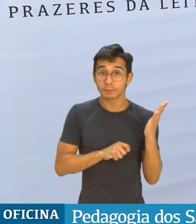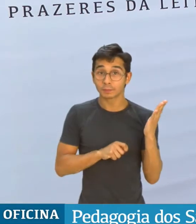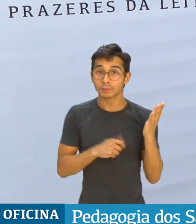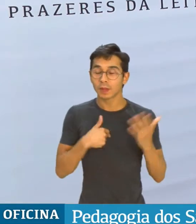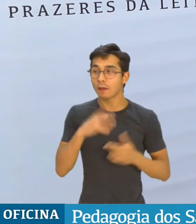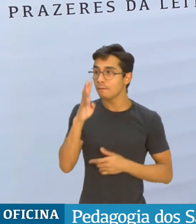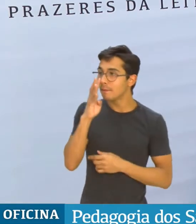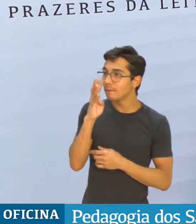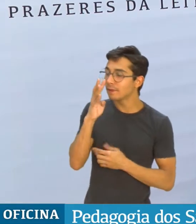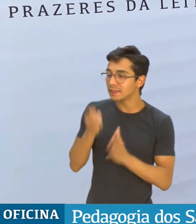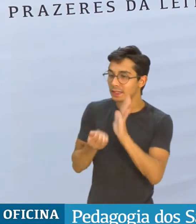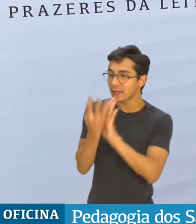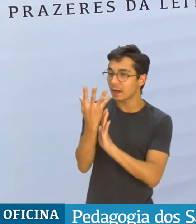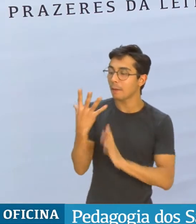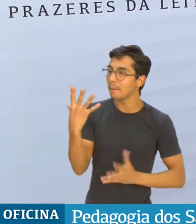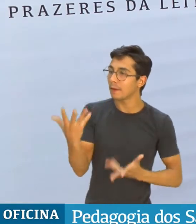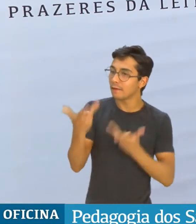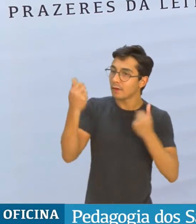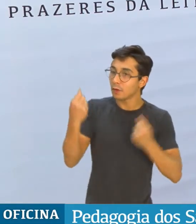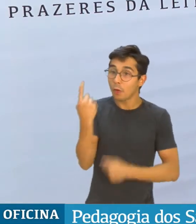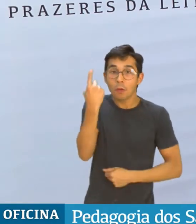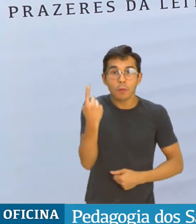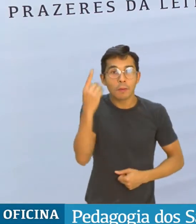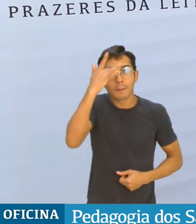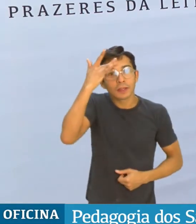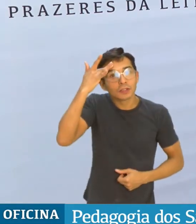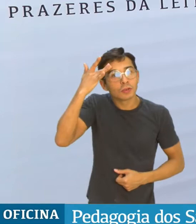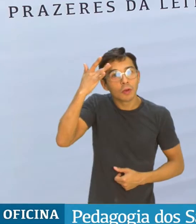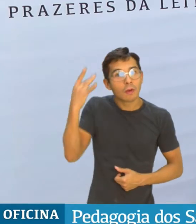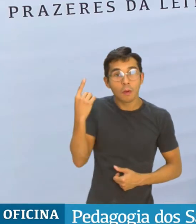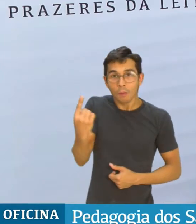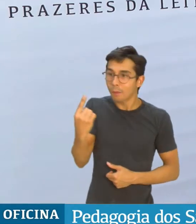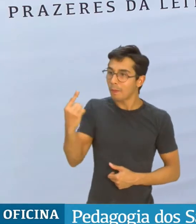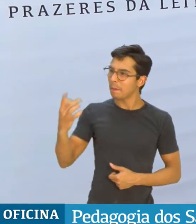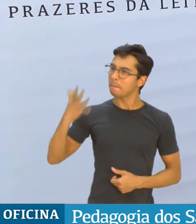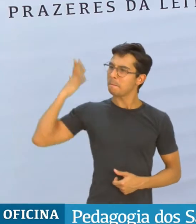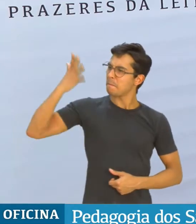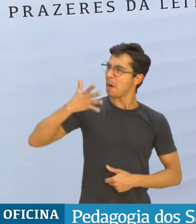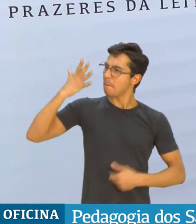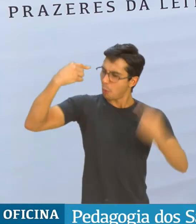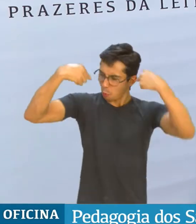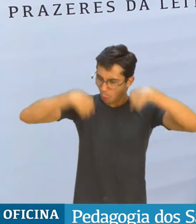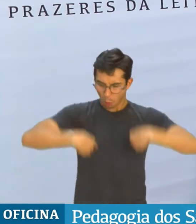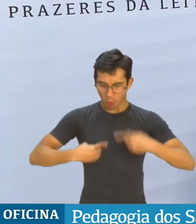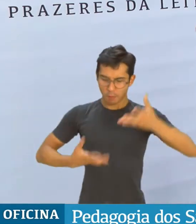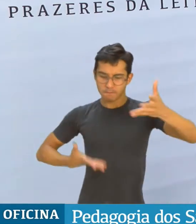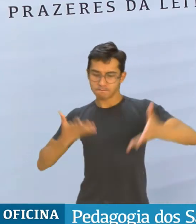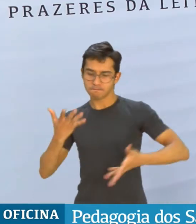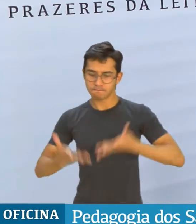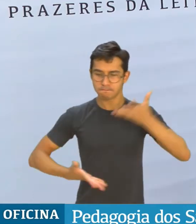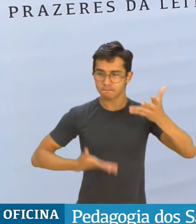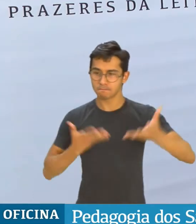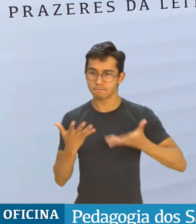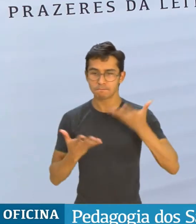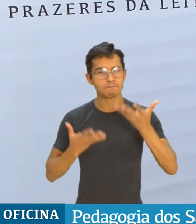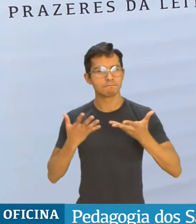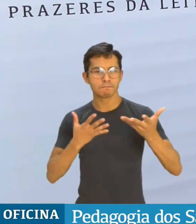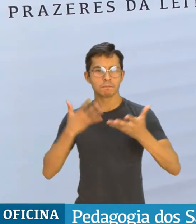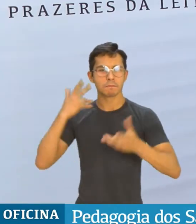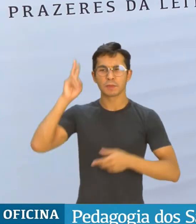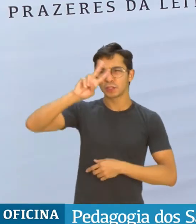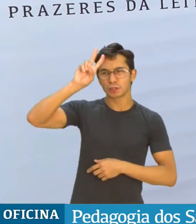achei aquilo fantástico. Era uma pessoa em posse da sua voz, em posse do seu corpo, da sua memória,